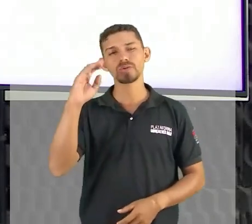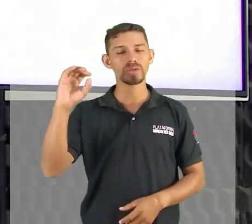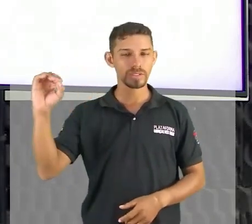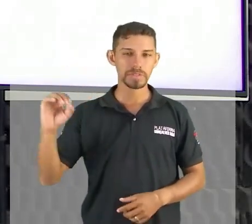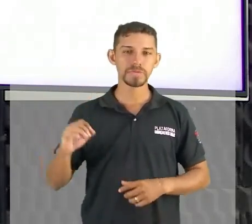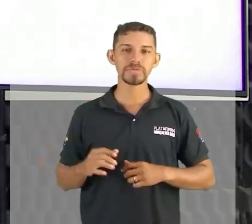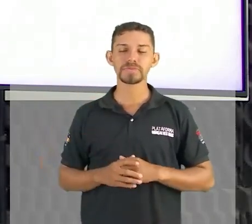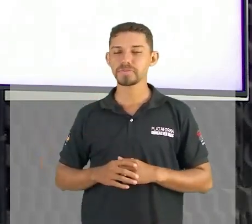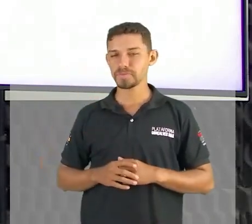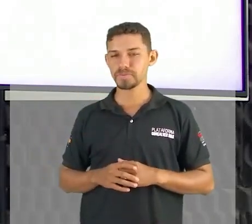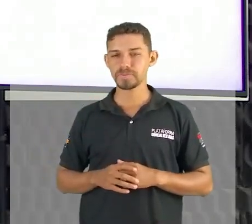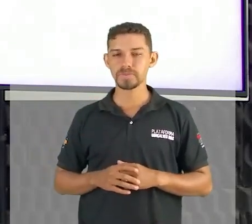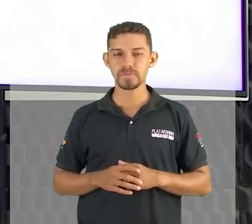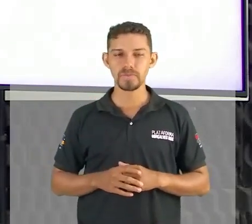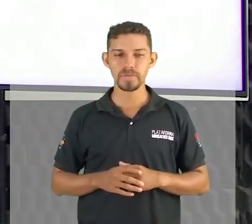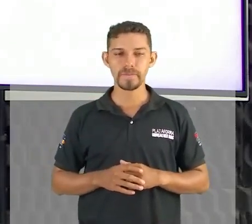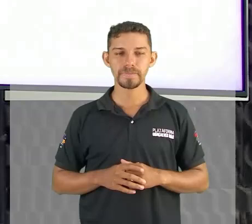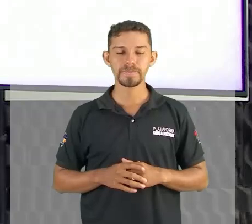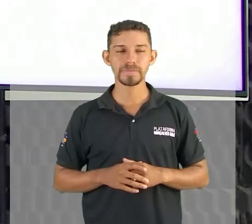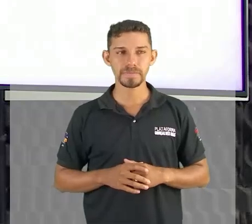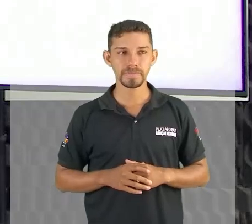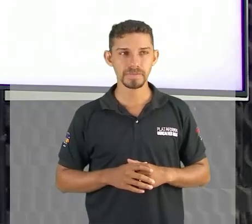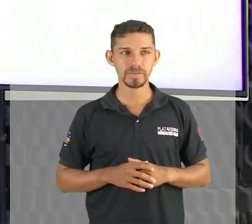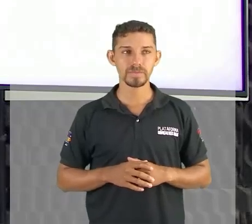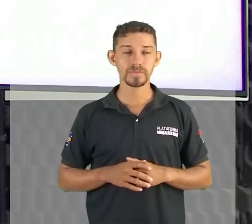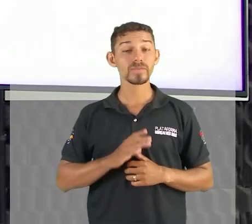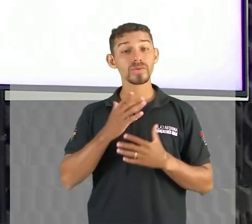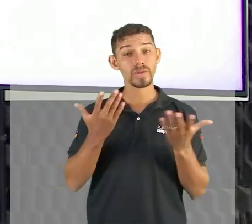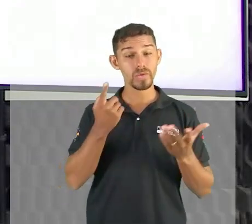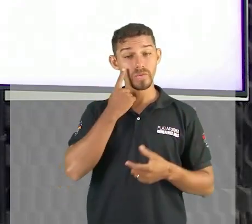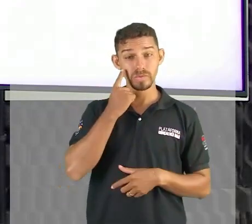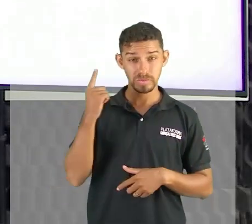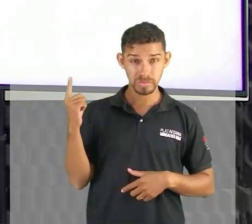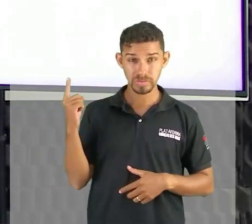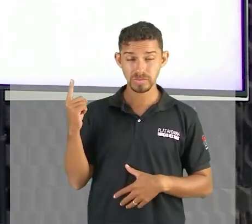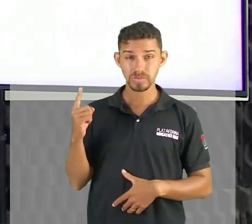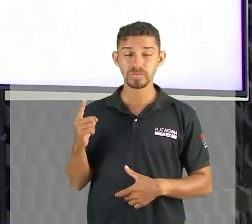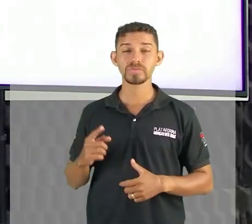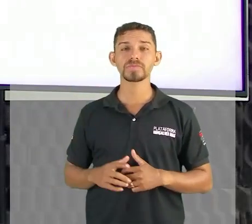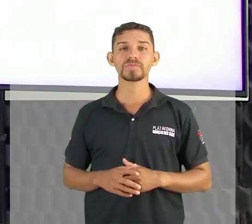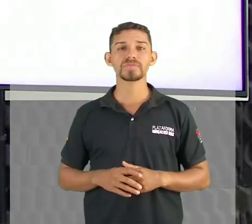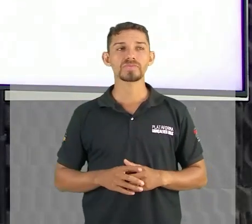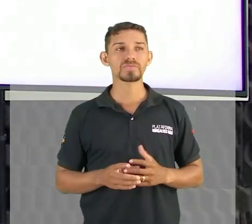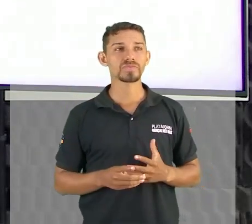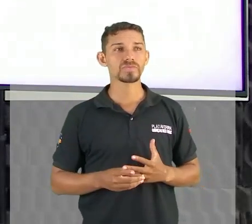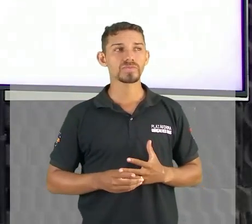4400 tá então com esses valores aqui ó questão